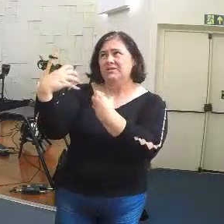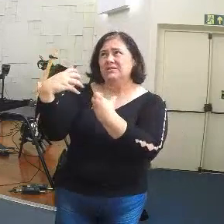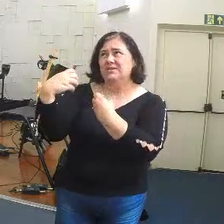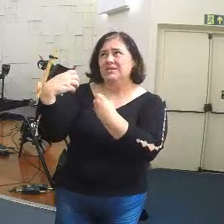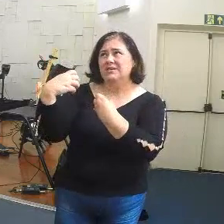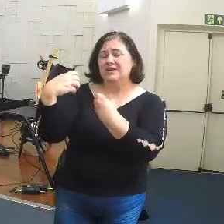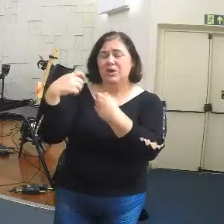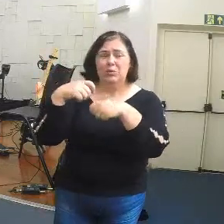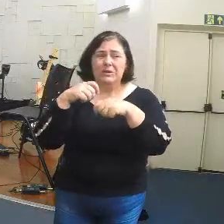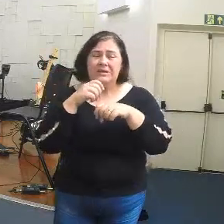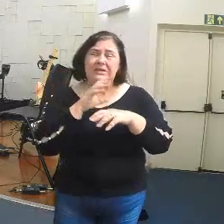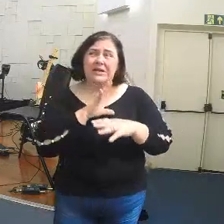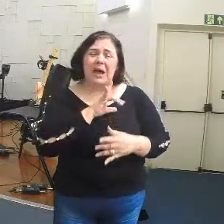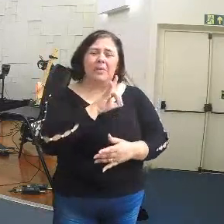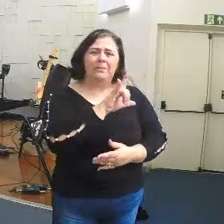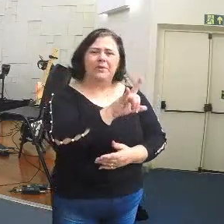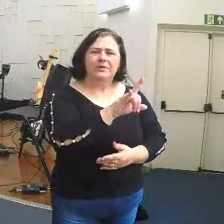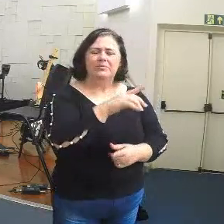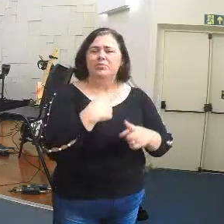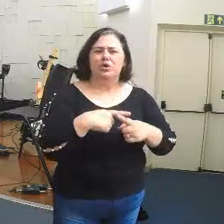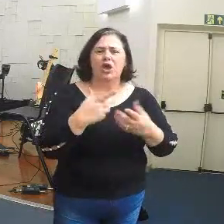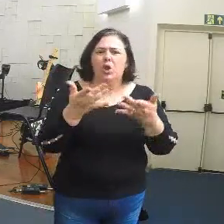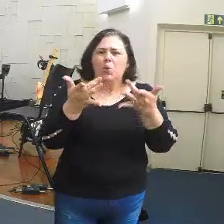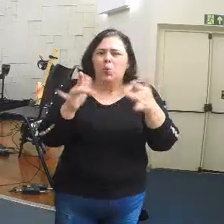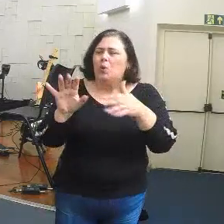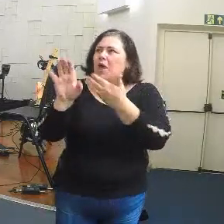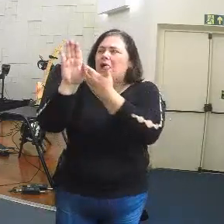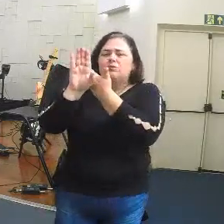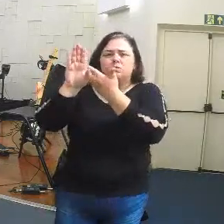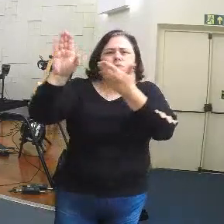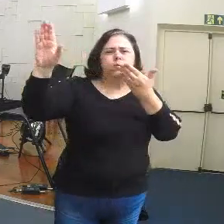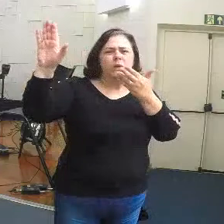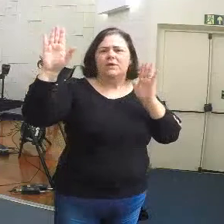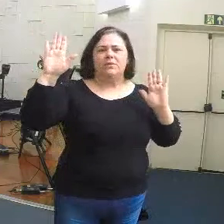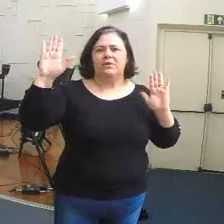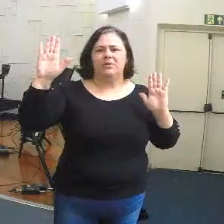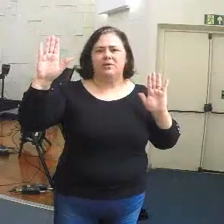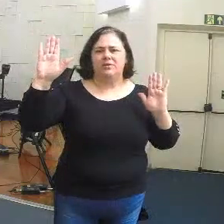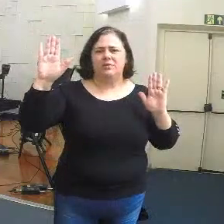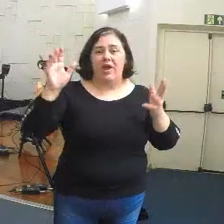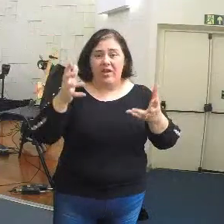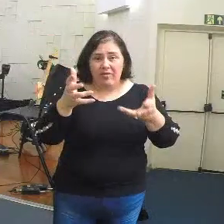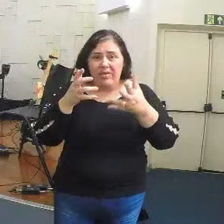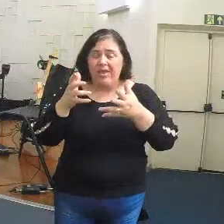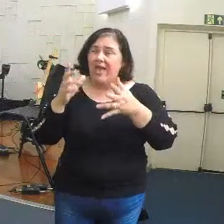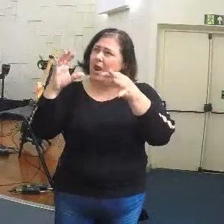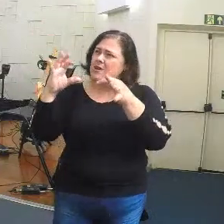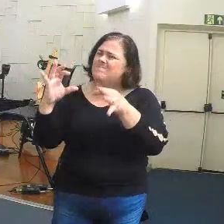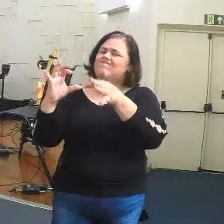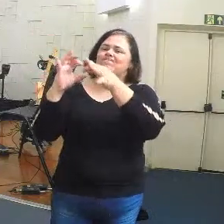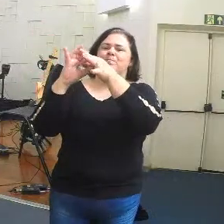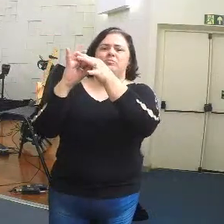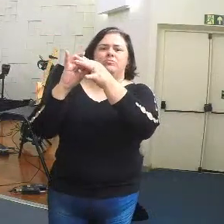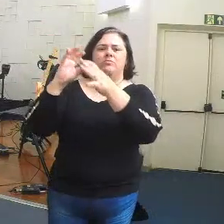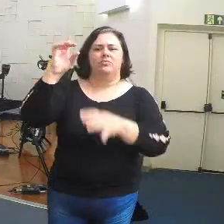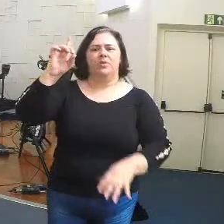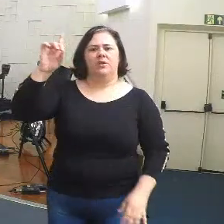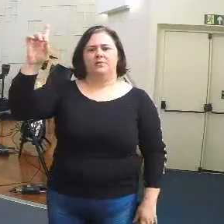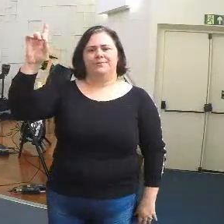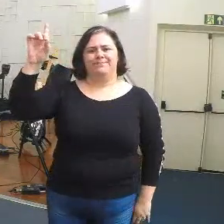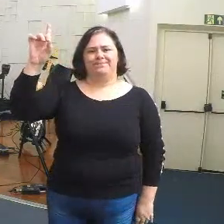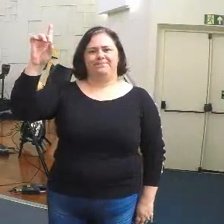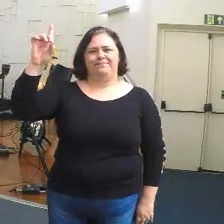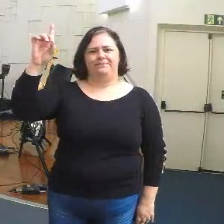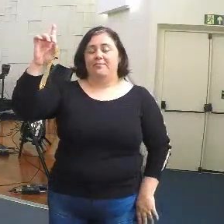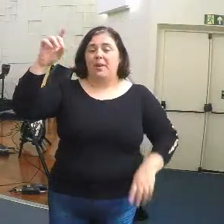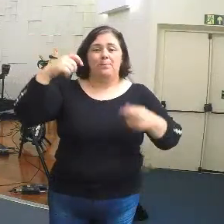me separaria do Senhor. Então hoje eu quero viver o dia integralmente ligado ao Senhor, permanecendo no Senhor, com o Senhor permanecendo em mim. E